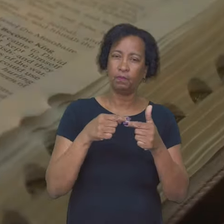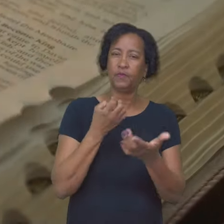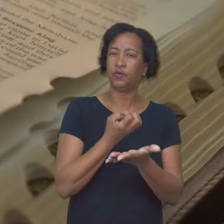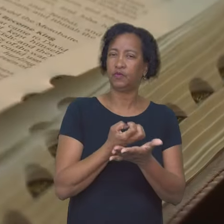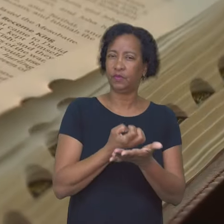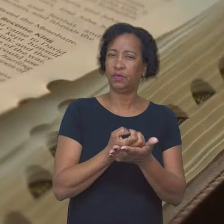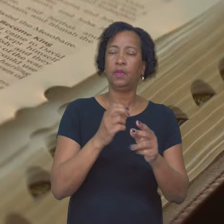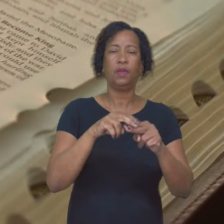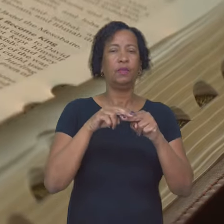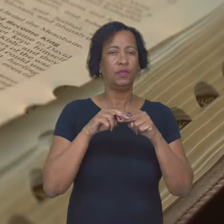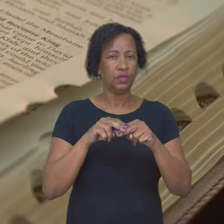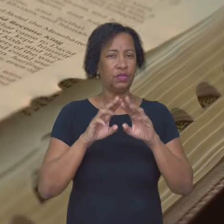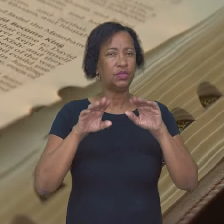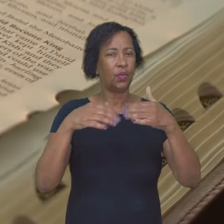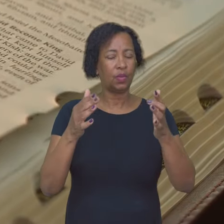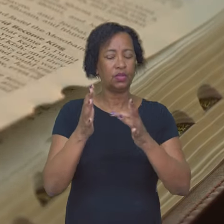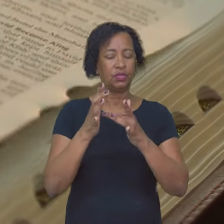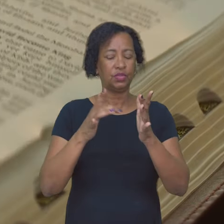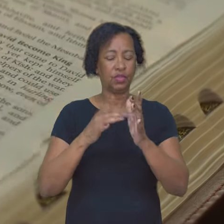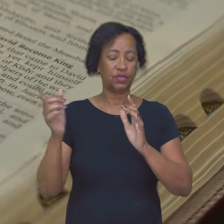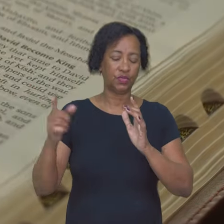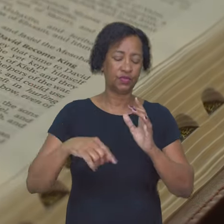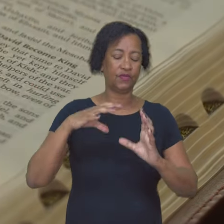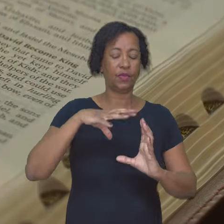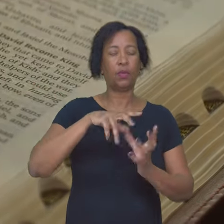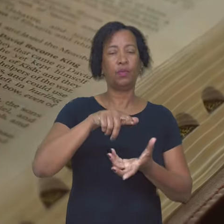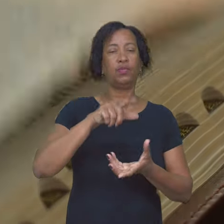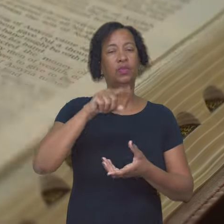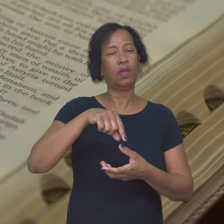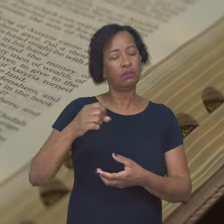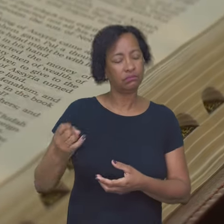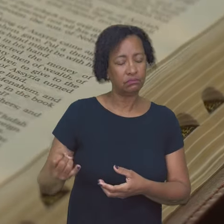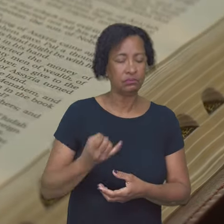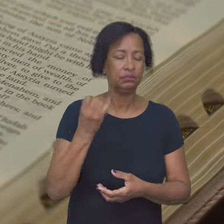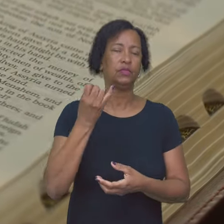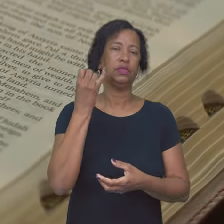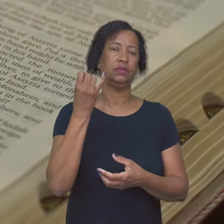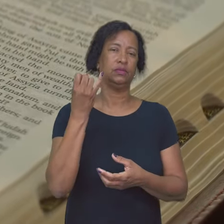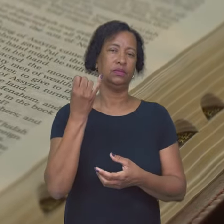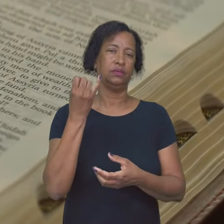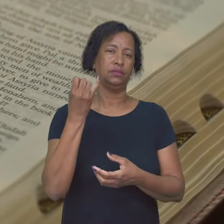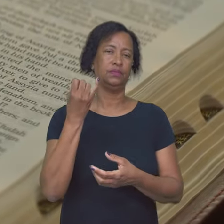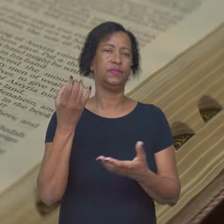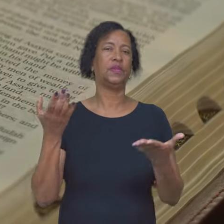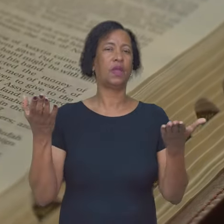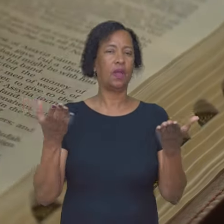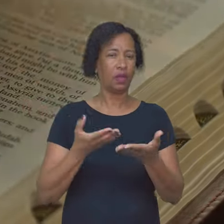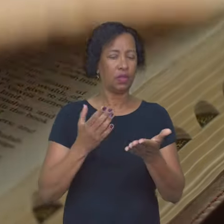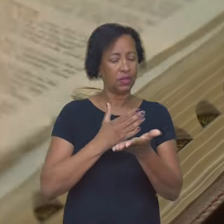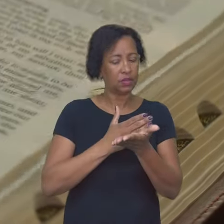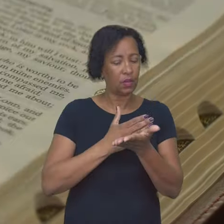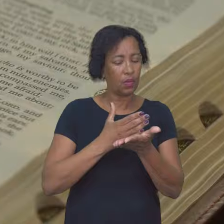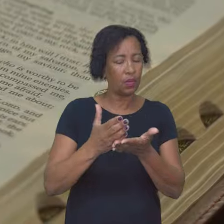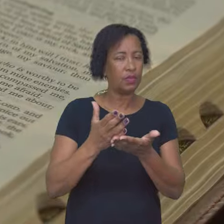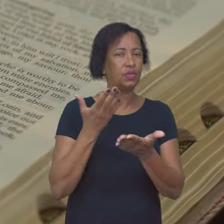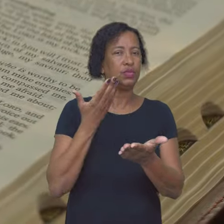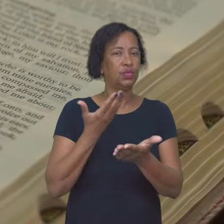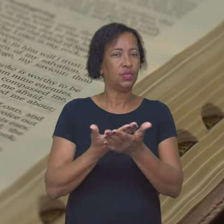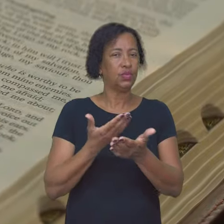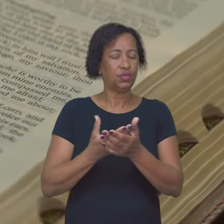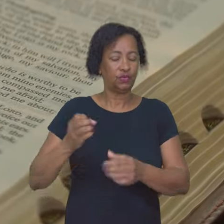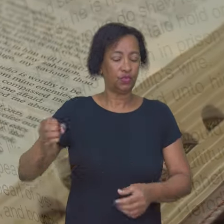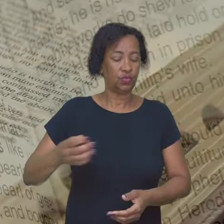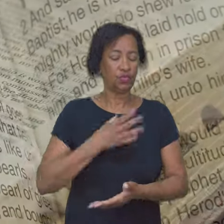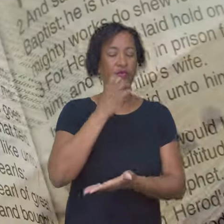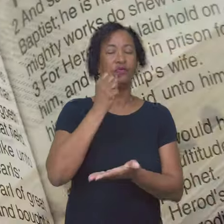isso que a vinda de Jesus ao mundo tão important agora que estamos iniciando o estudo dovo testo